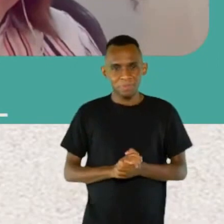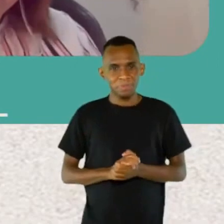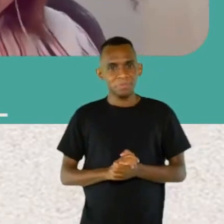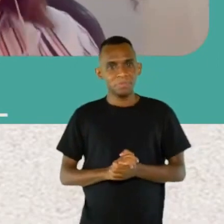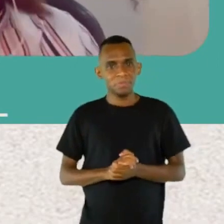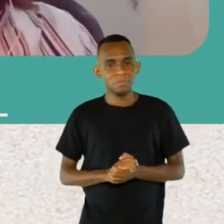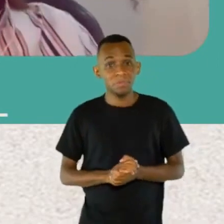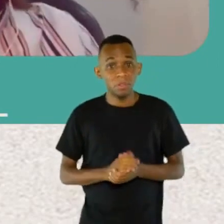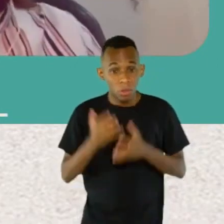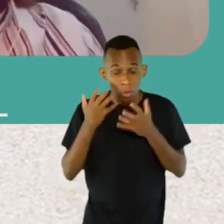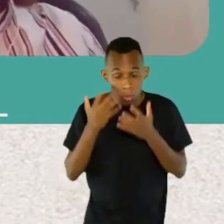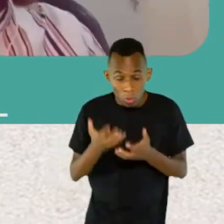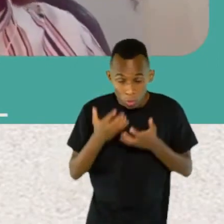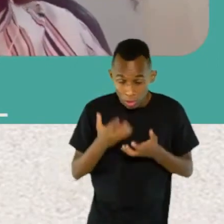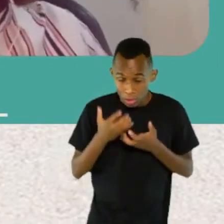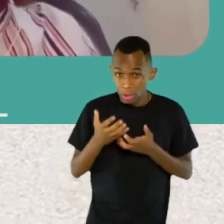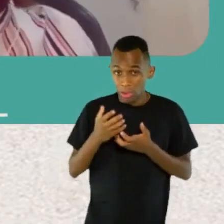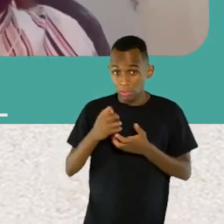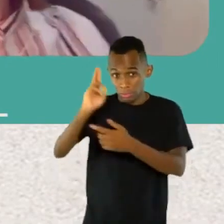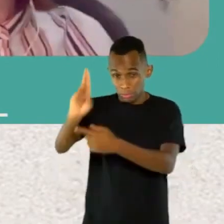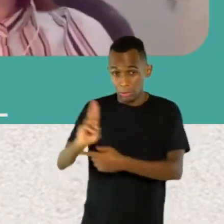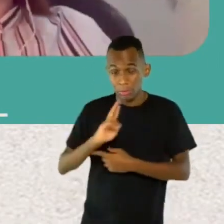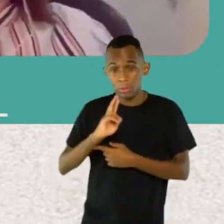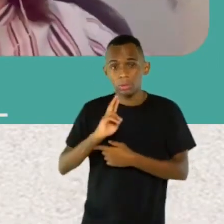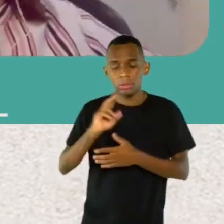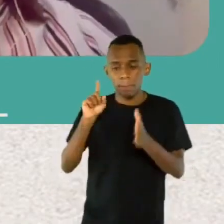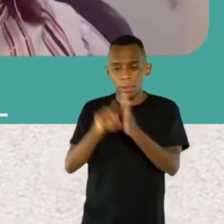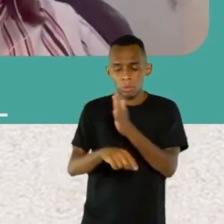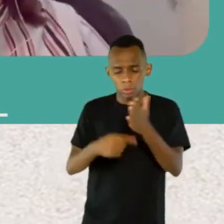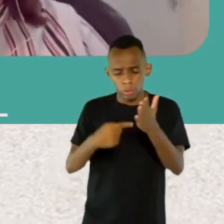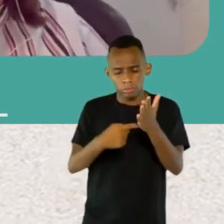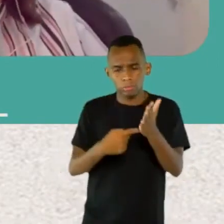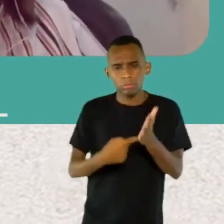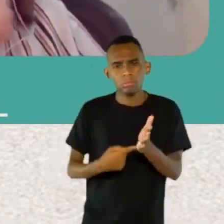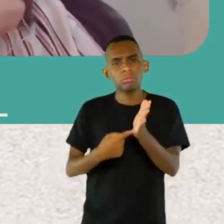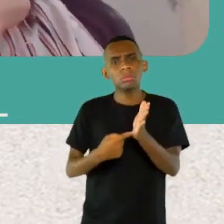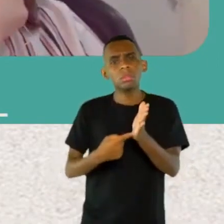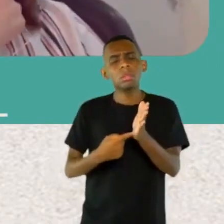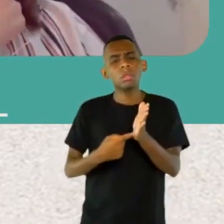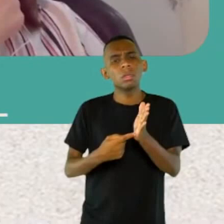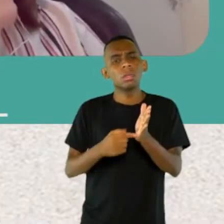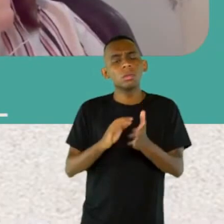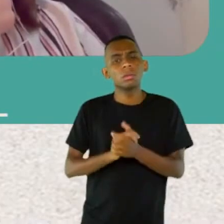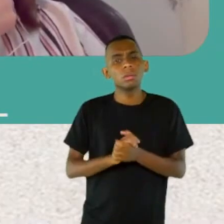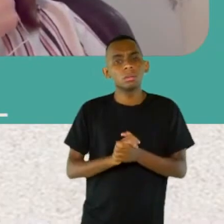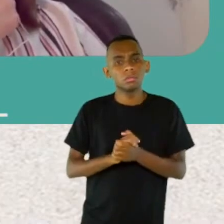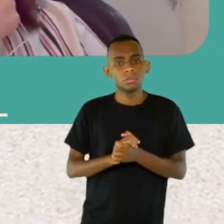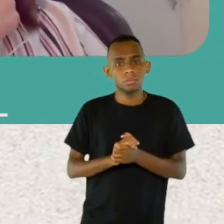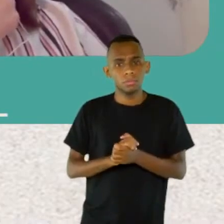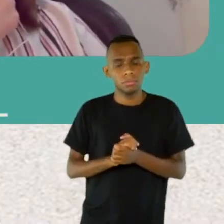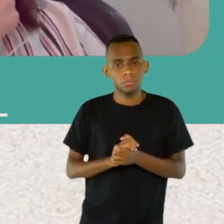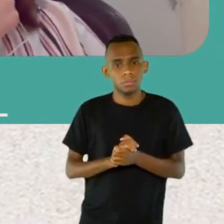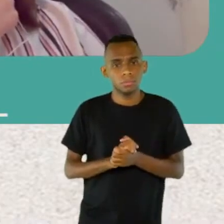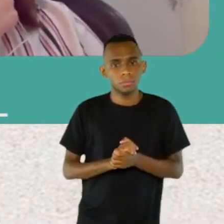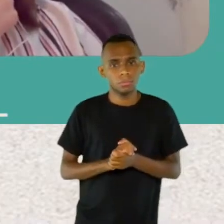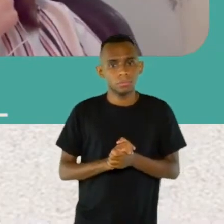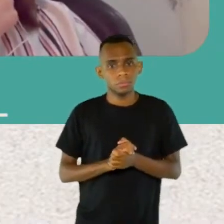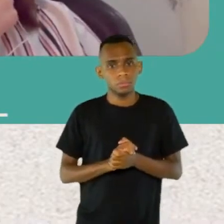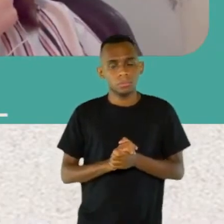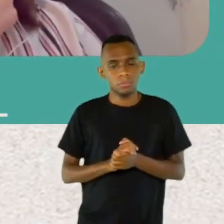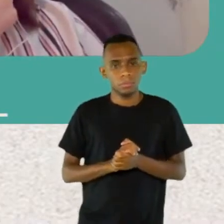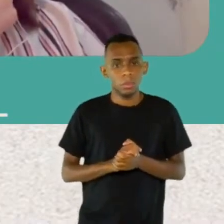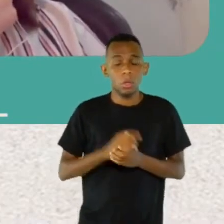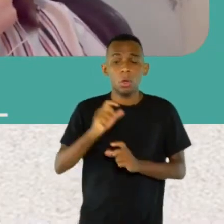você respondesse essa pergunta que eu li aqui, mas que vira uma pergunta. O que existe quando o que